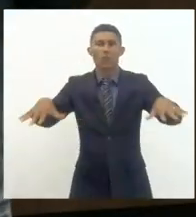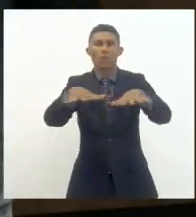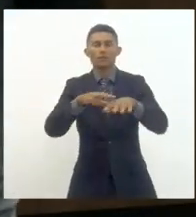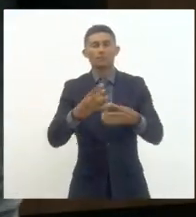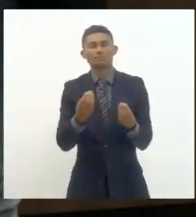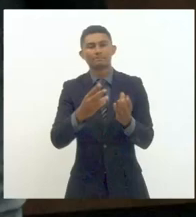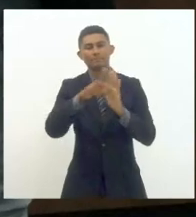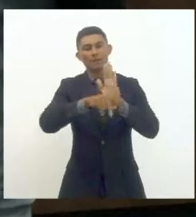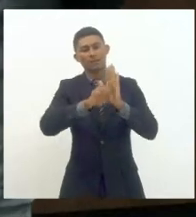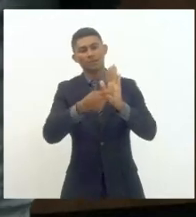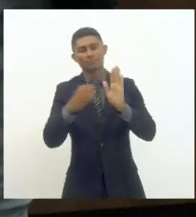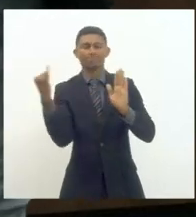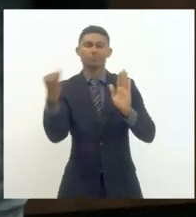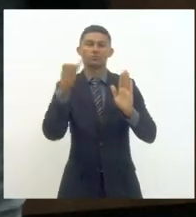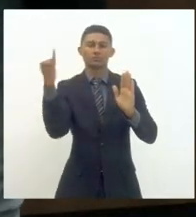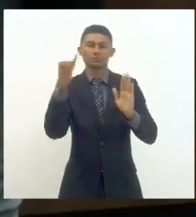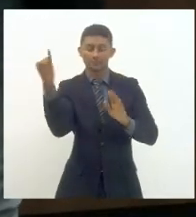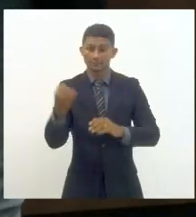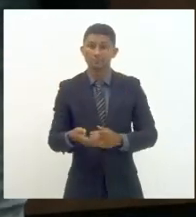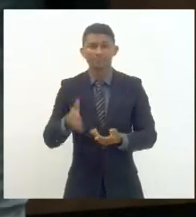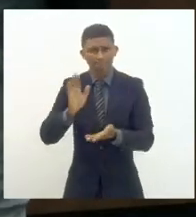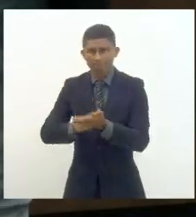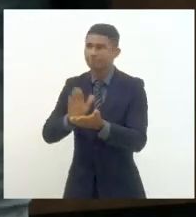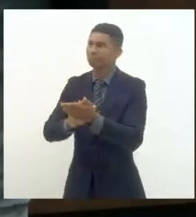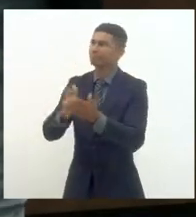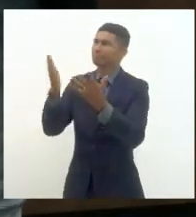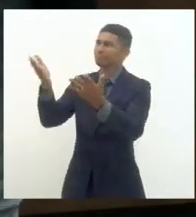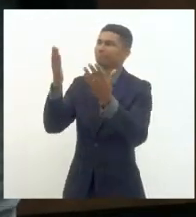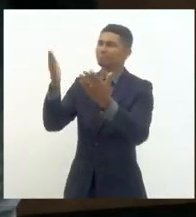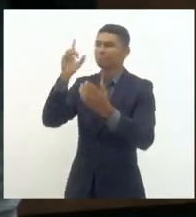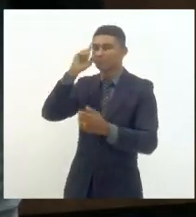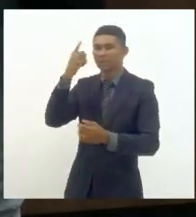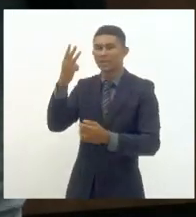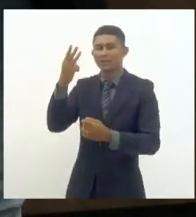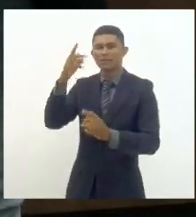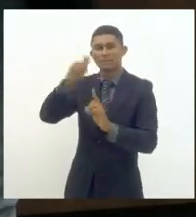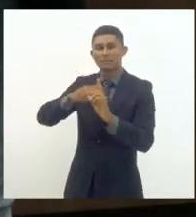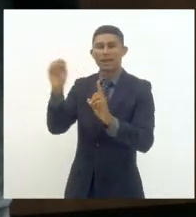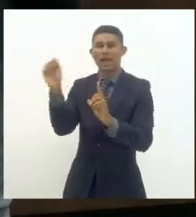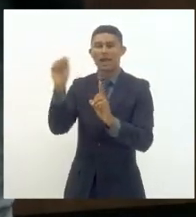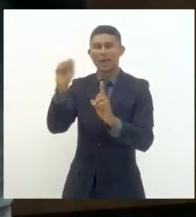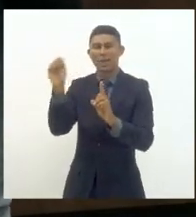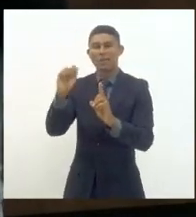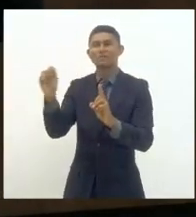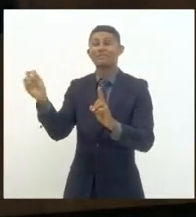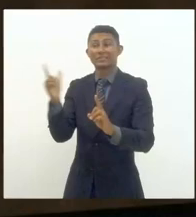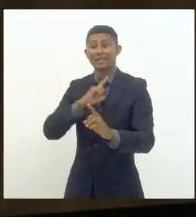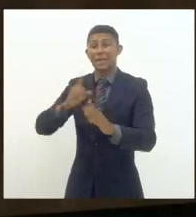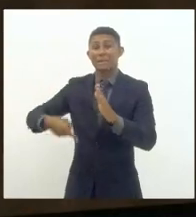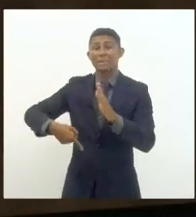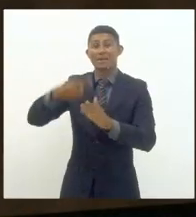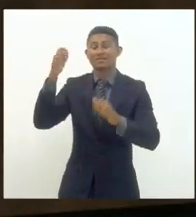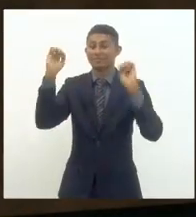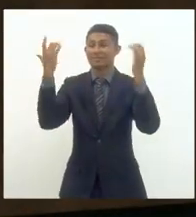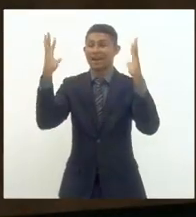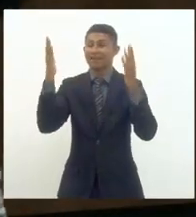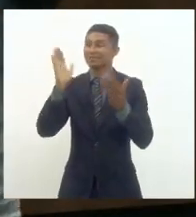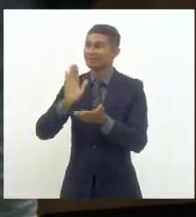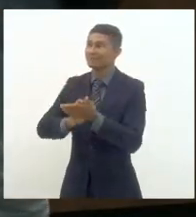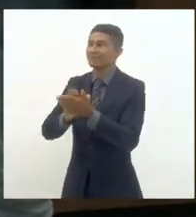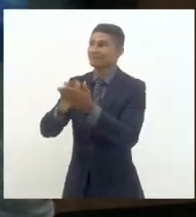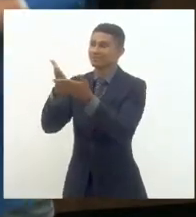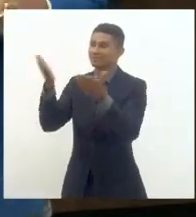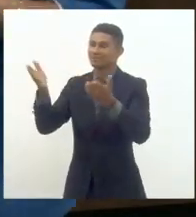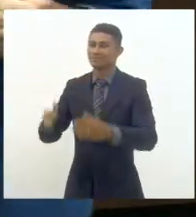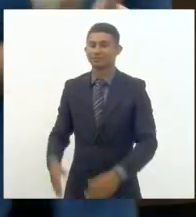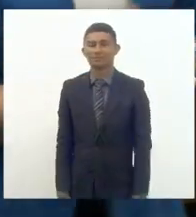de um projeto tão importante. Parabéns, dia 3 de agosto teremos a nossa primeira comemoração. Parabéns a